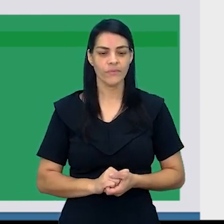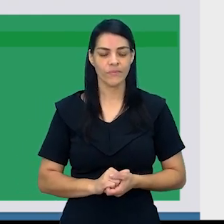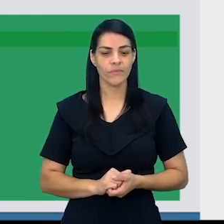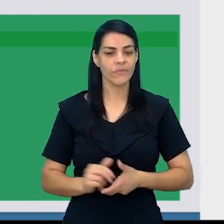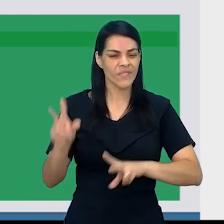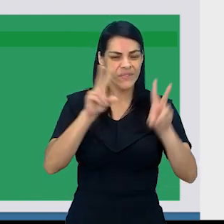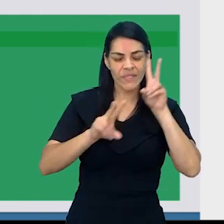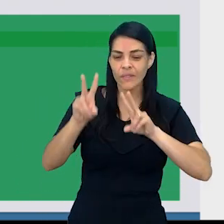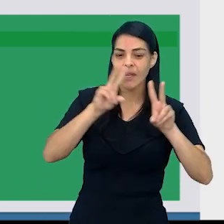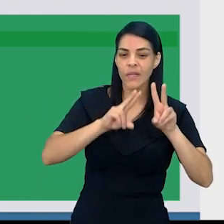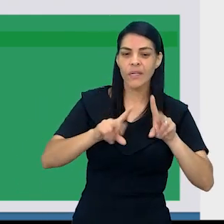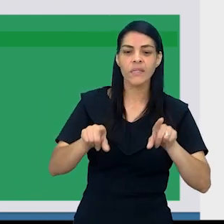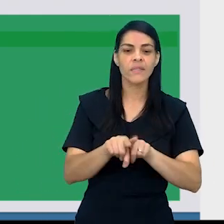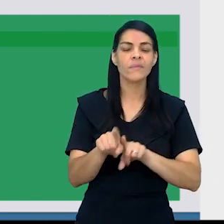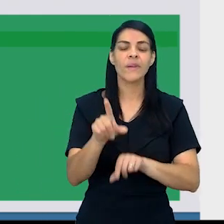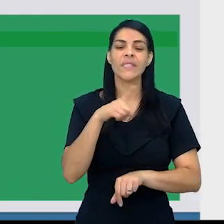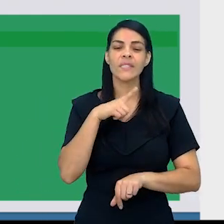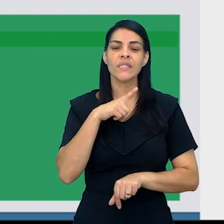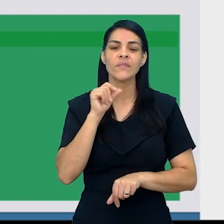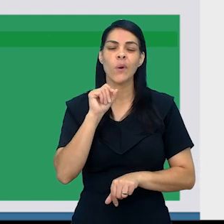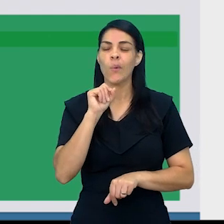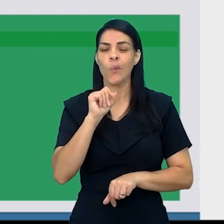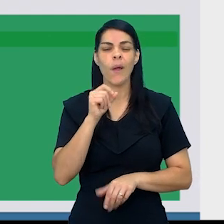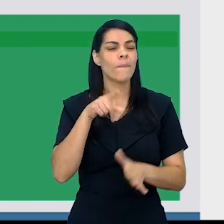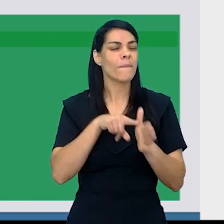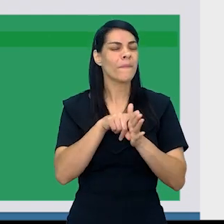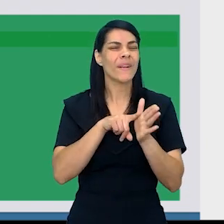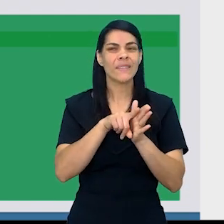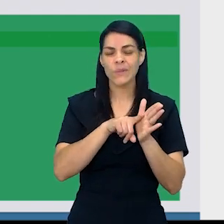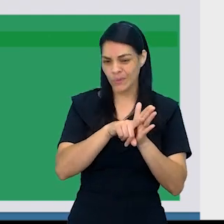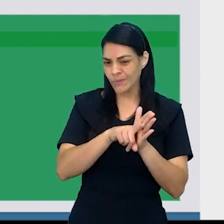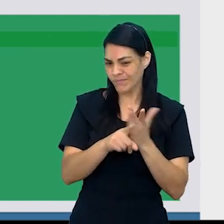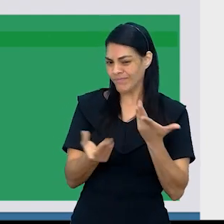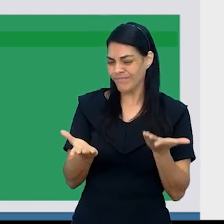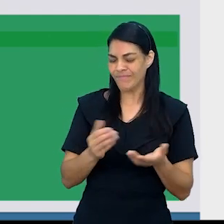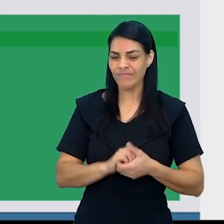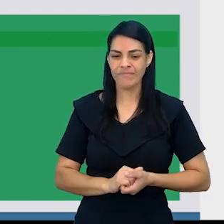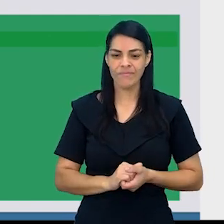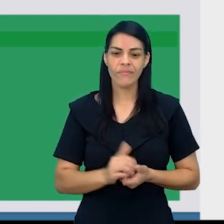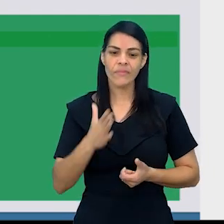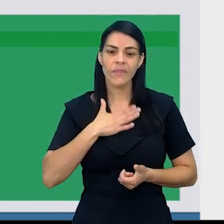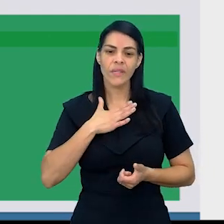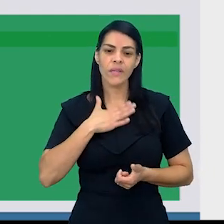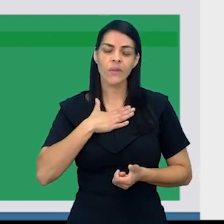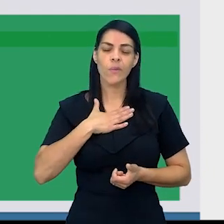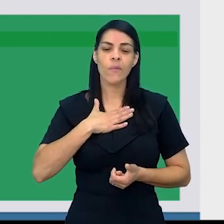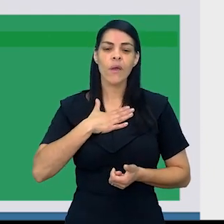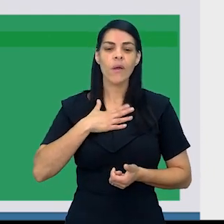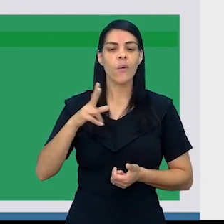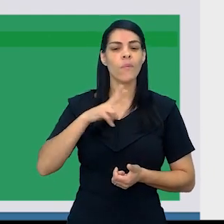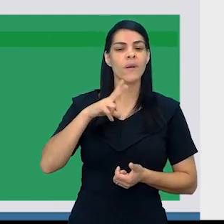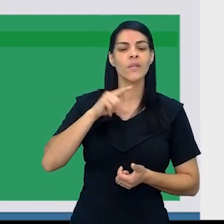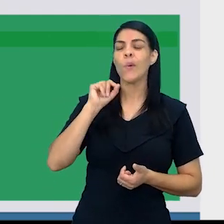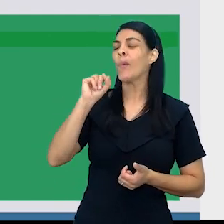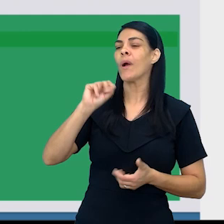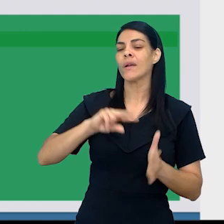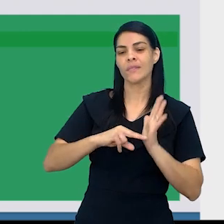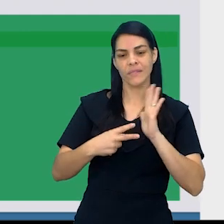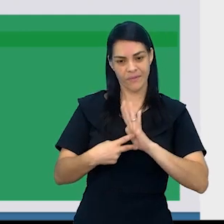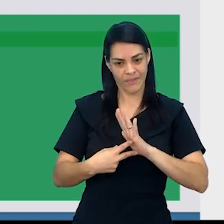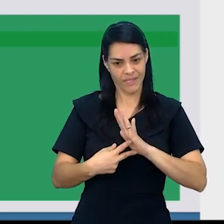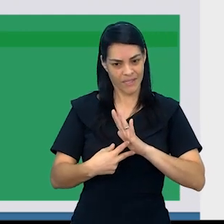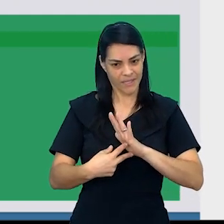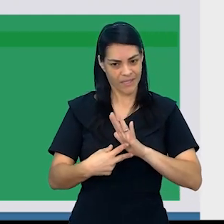visualizei também tive alguns questionamentos aqui dentro no meu no meu particular que que era isso então a gente